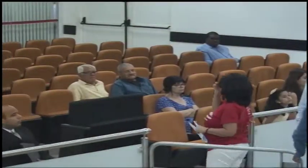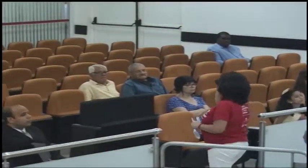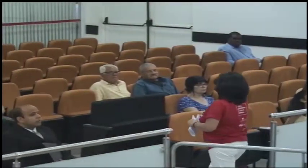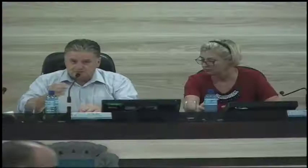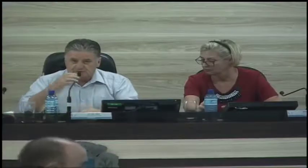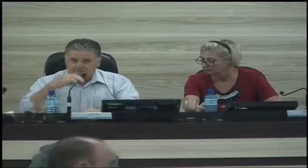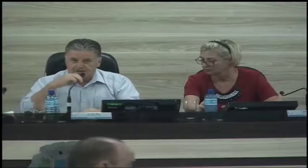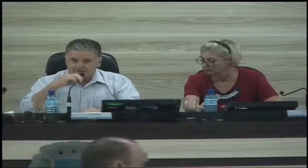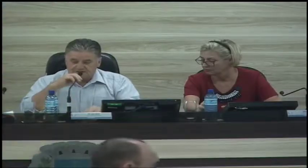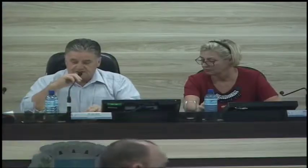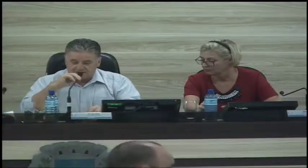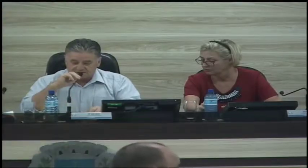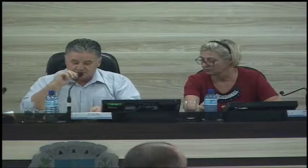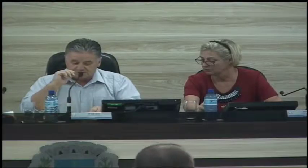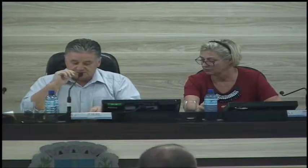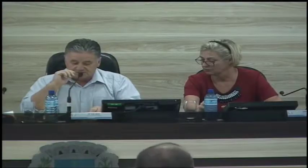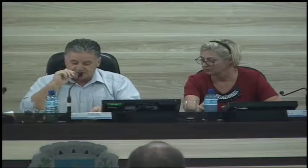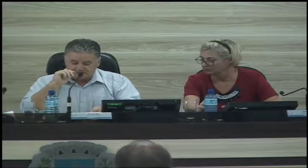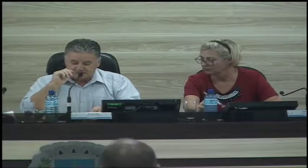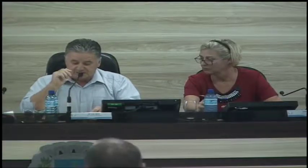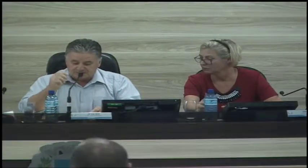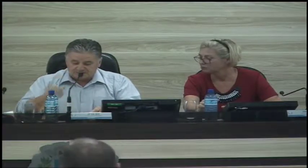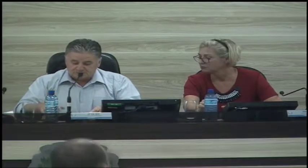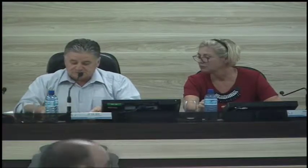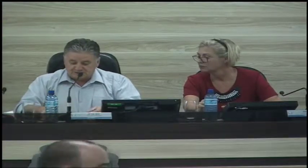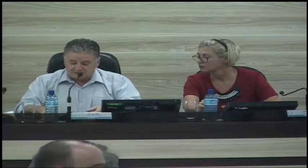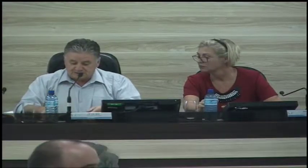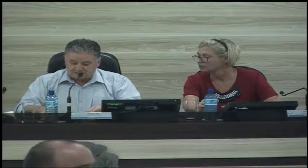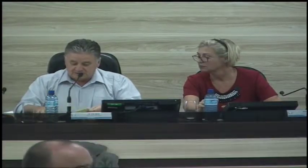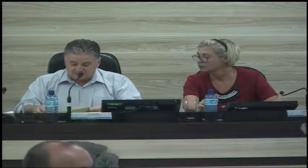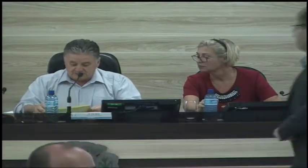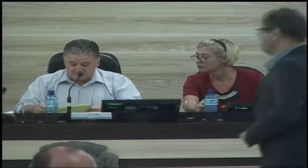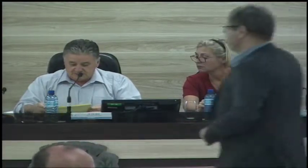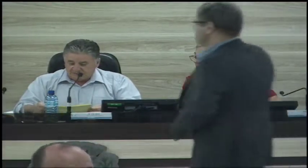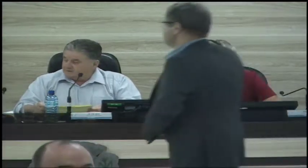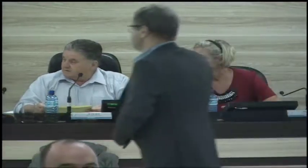Nesse momento, eu peço à vereadora Constância Bebete Dutra